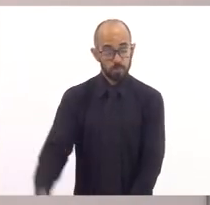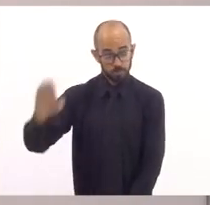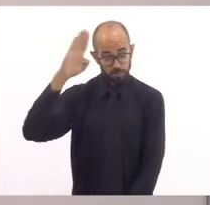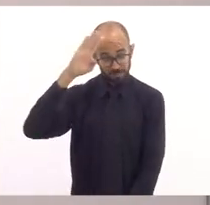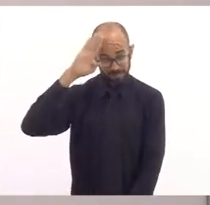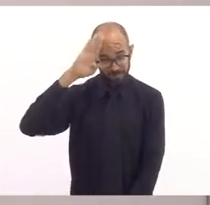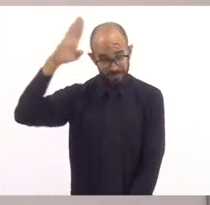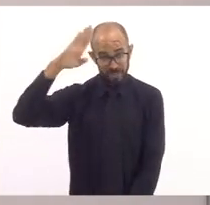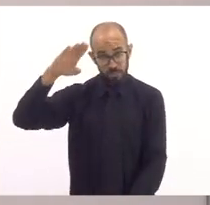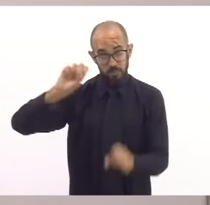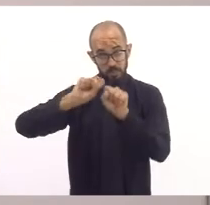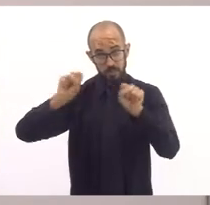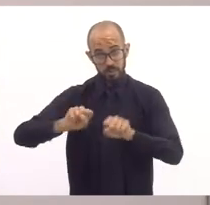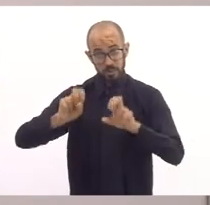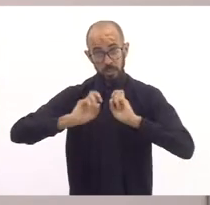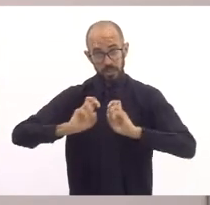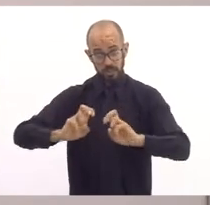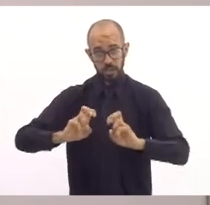sistema trem.